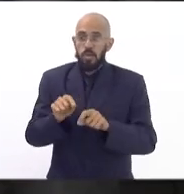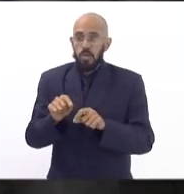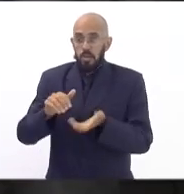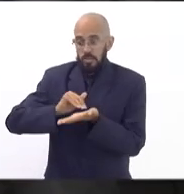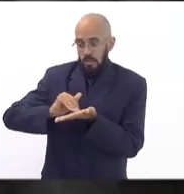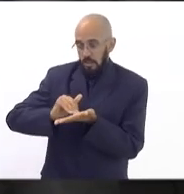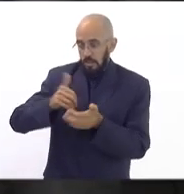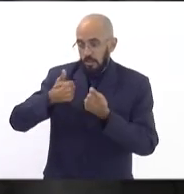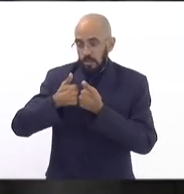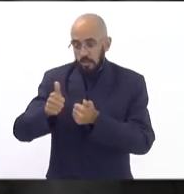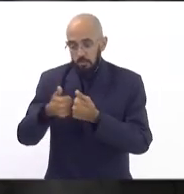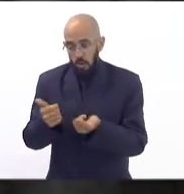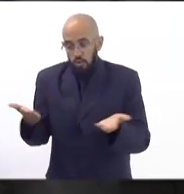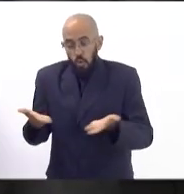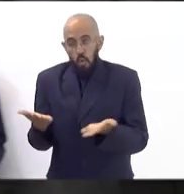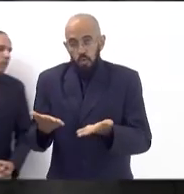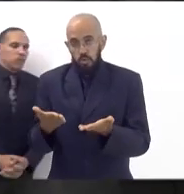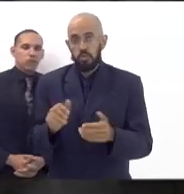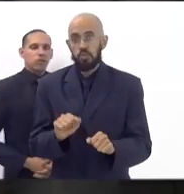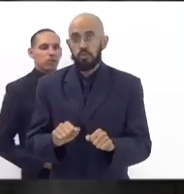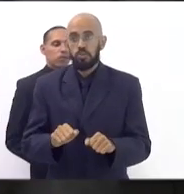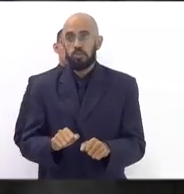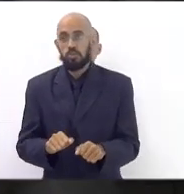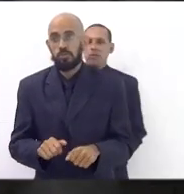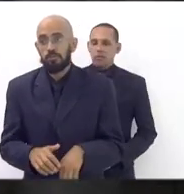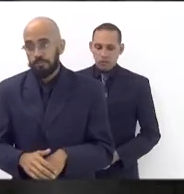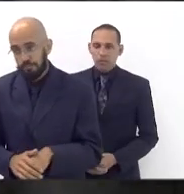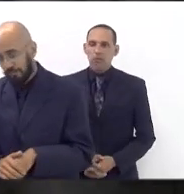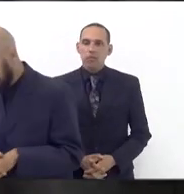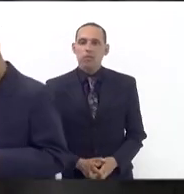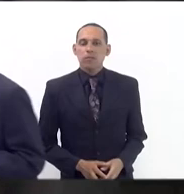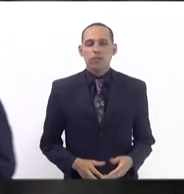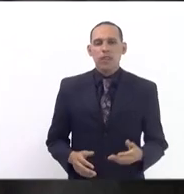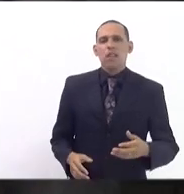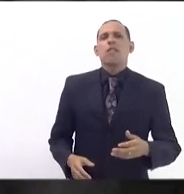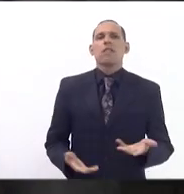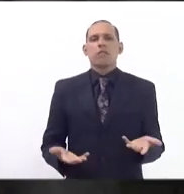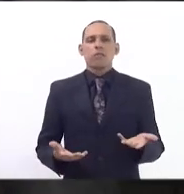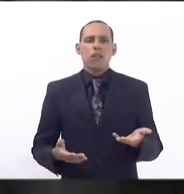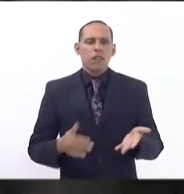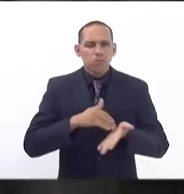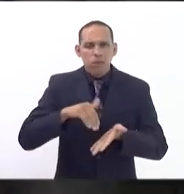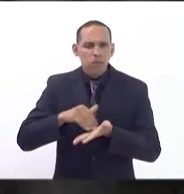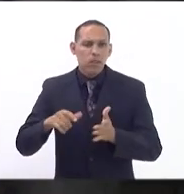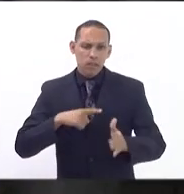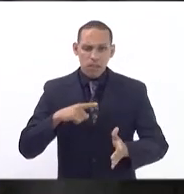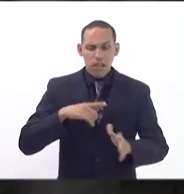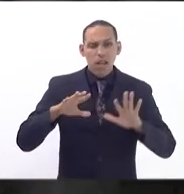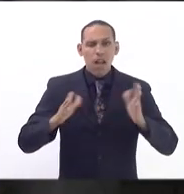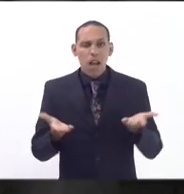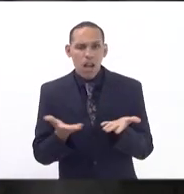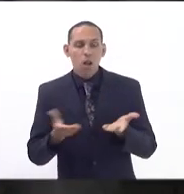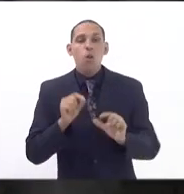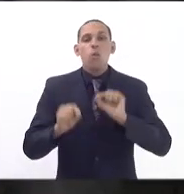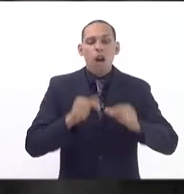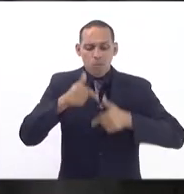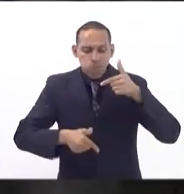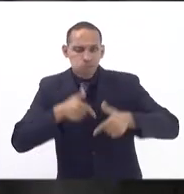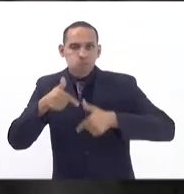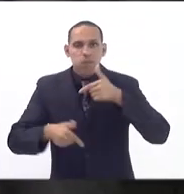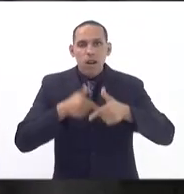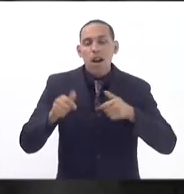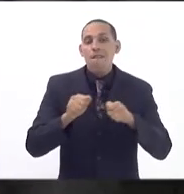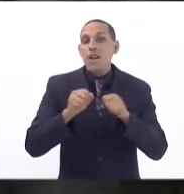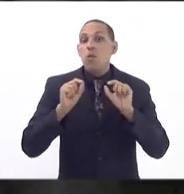secretaria de transporte hoje nos quadros que ela tem mesmo que ficou muito comissionado é existe um grande trabalho de